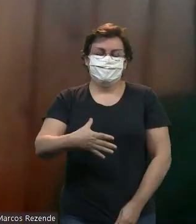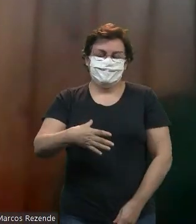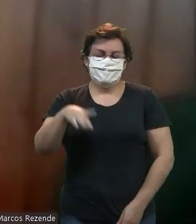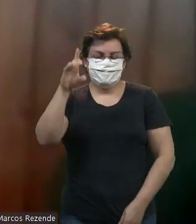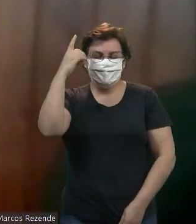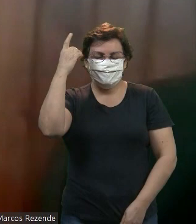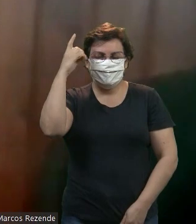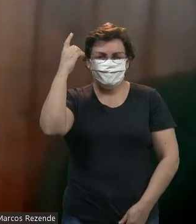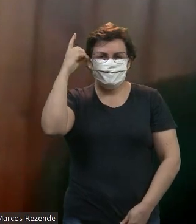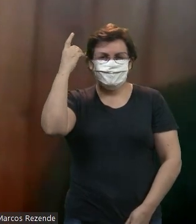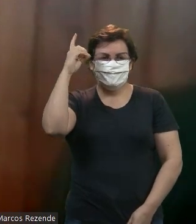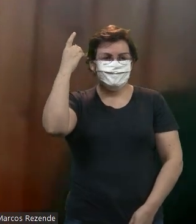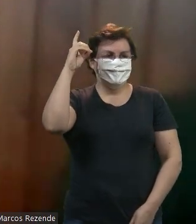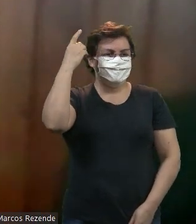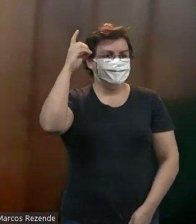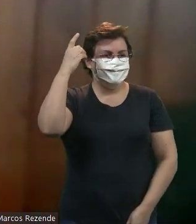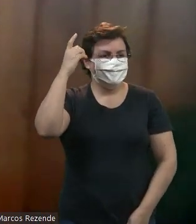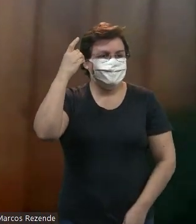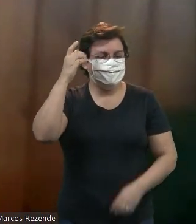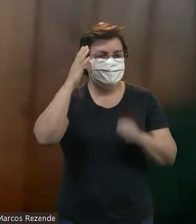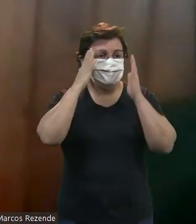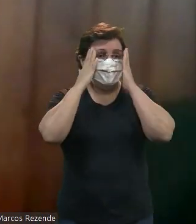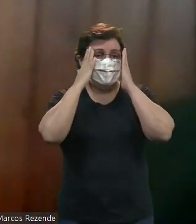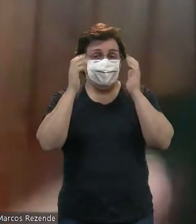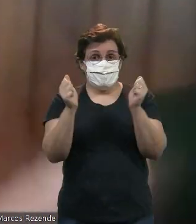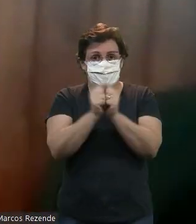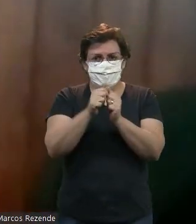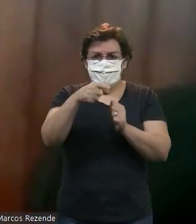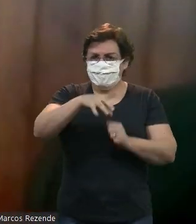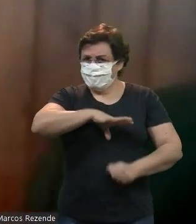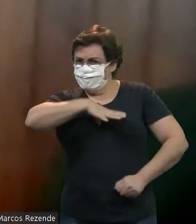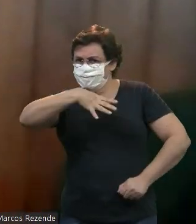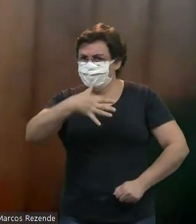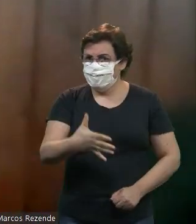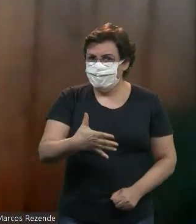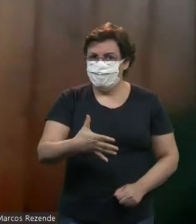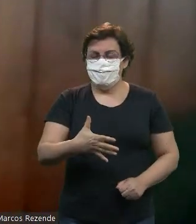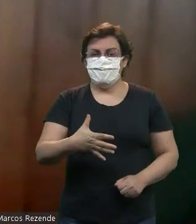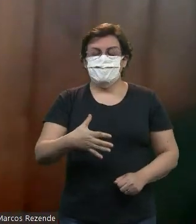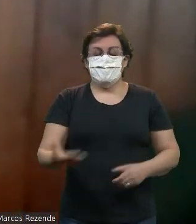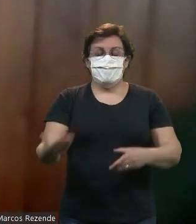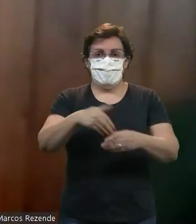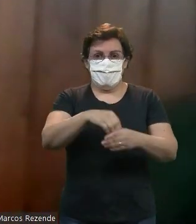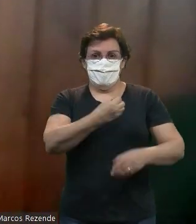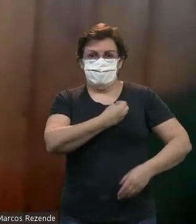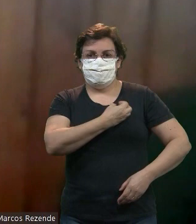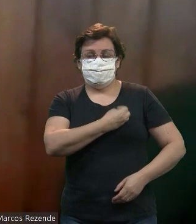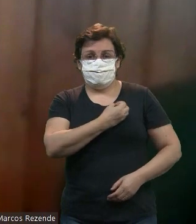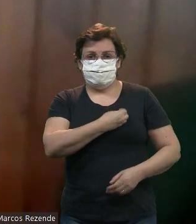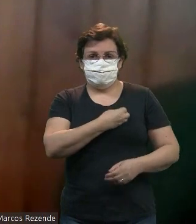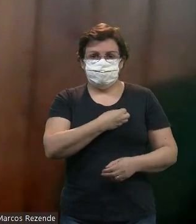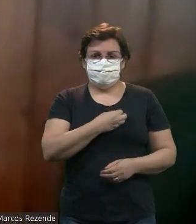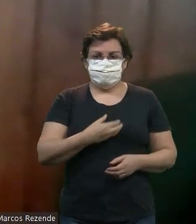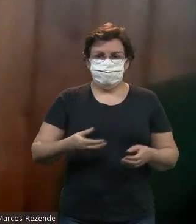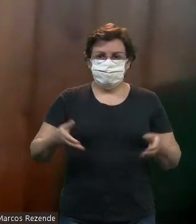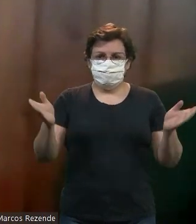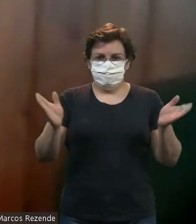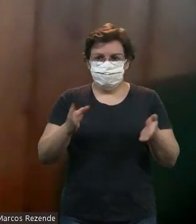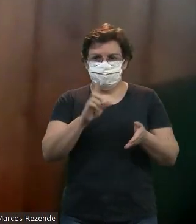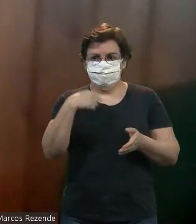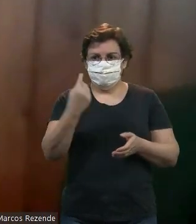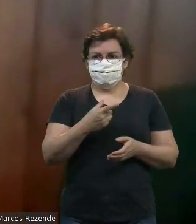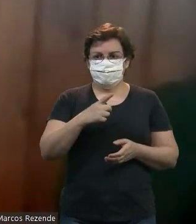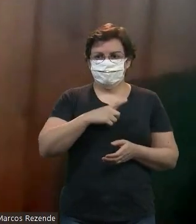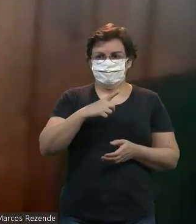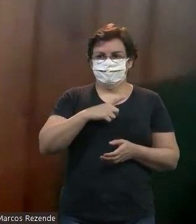e que esteve alicerçada essa coragem nos números que nós temos hoje de ocupação de leitos